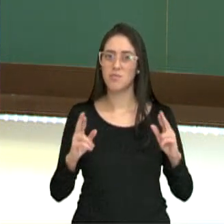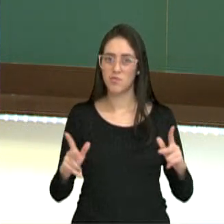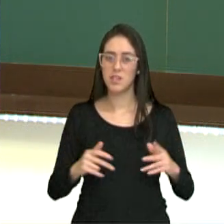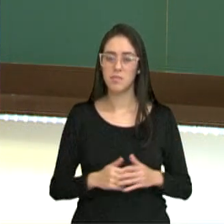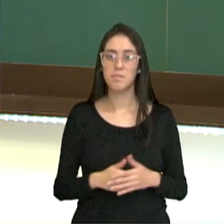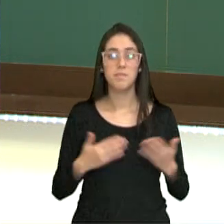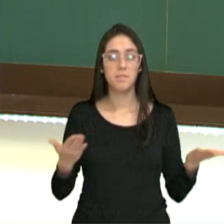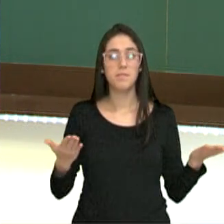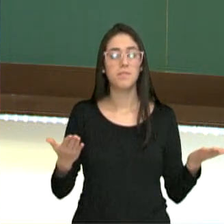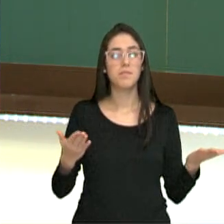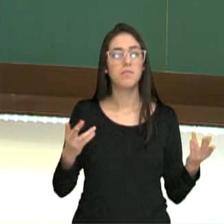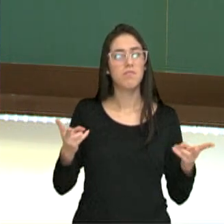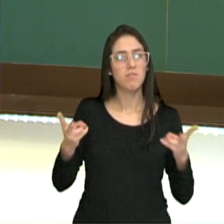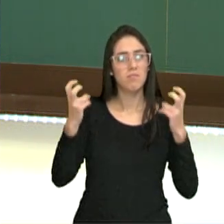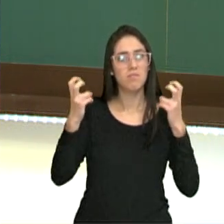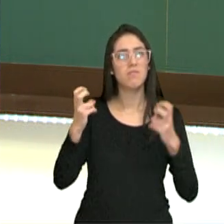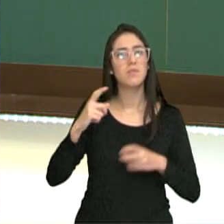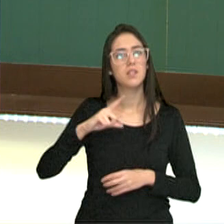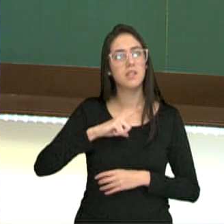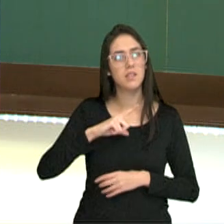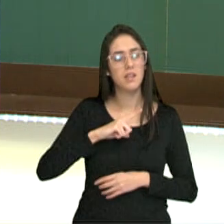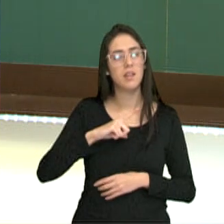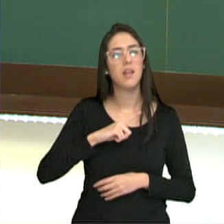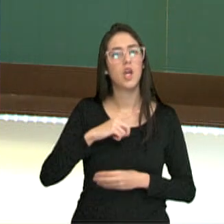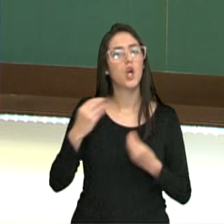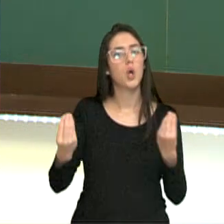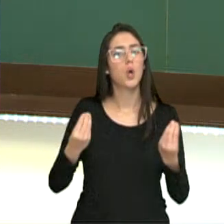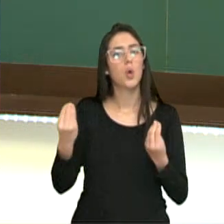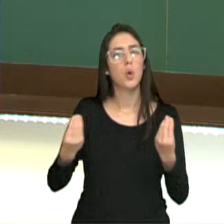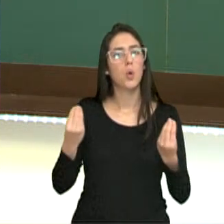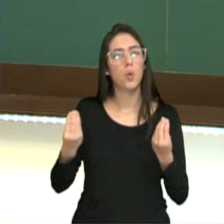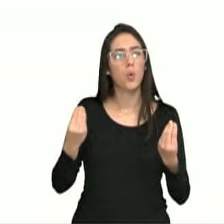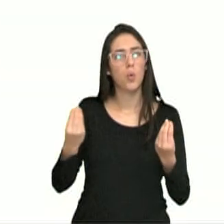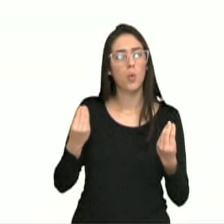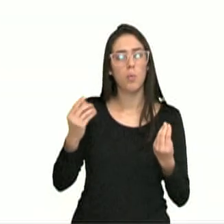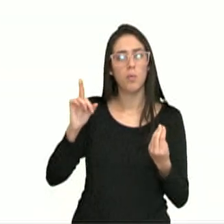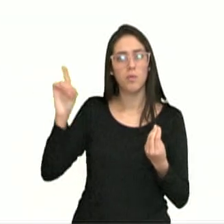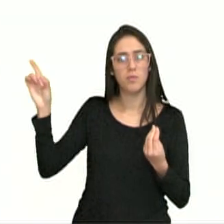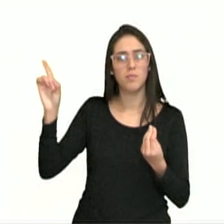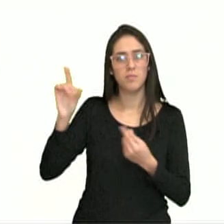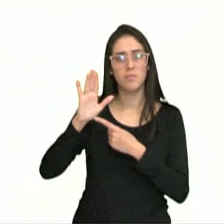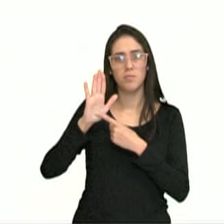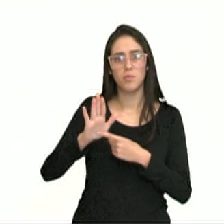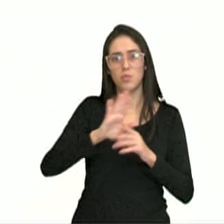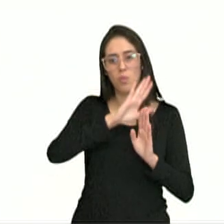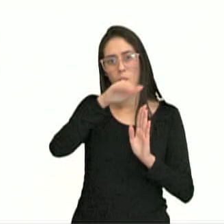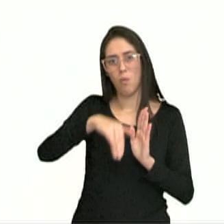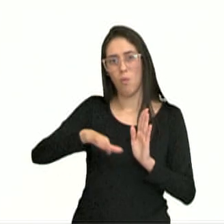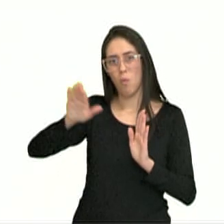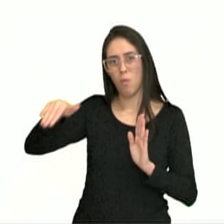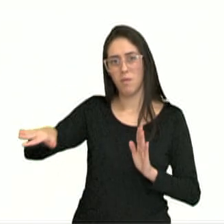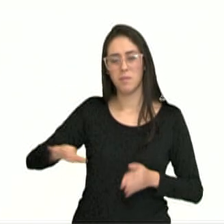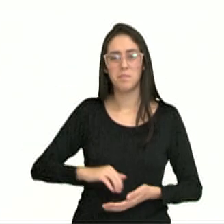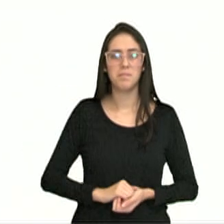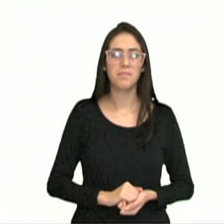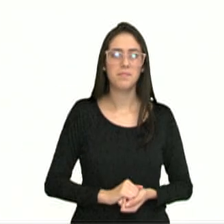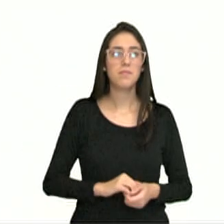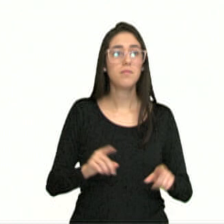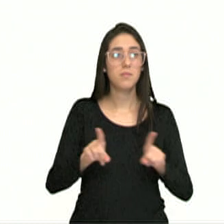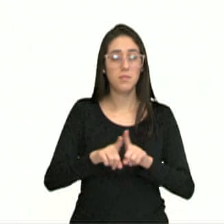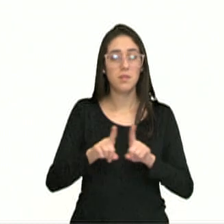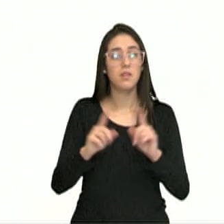você observa aqui como que ela faz essa onda. Aqui nós também